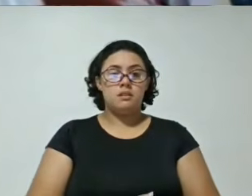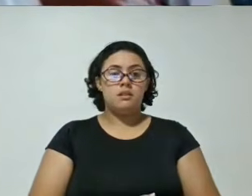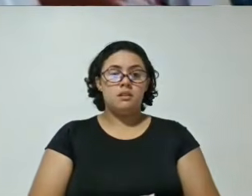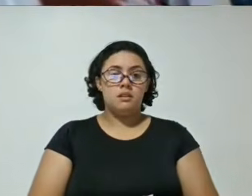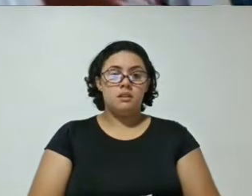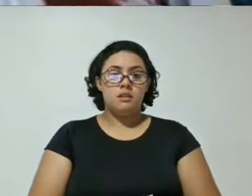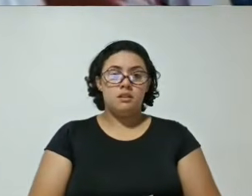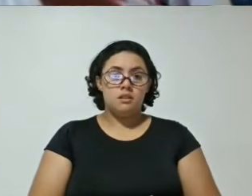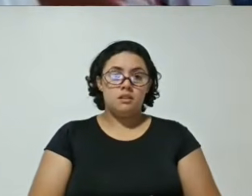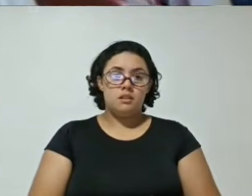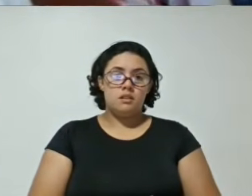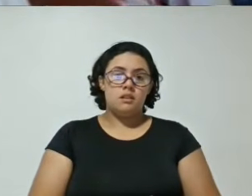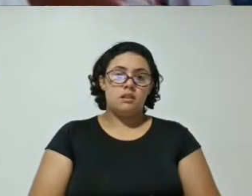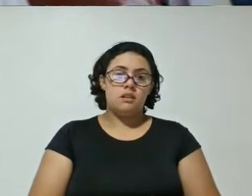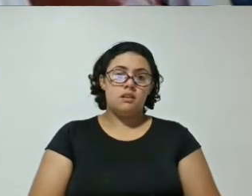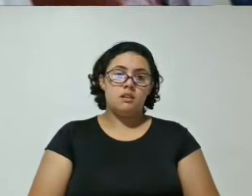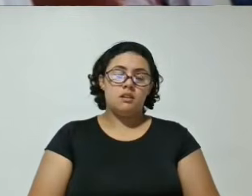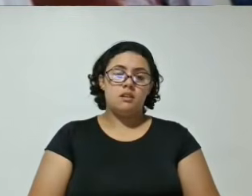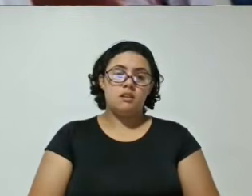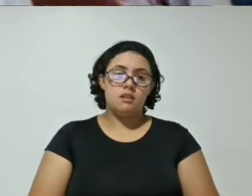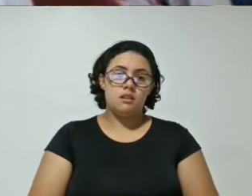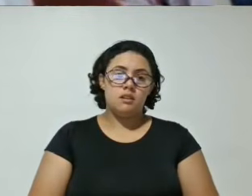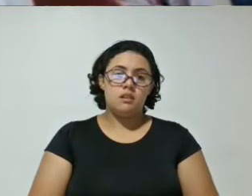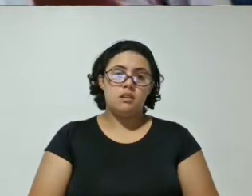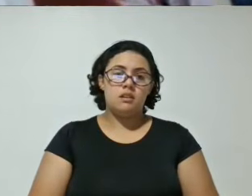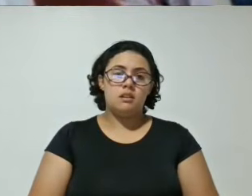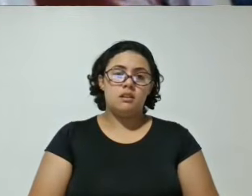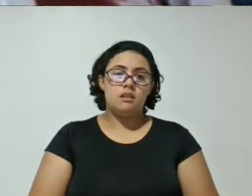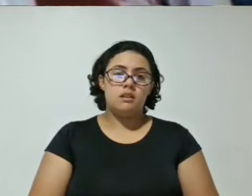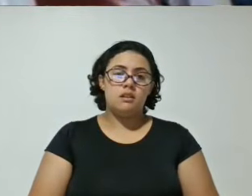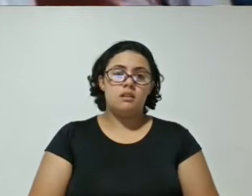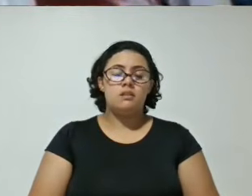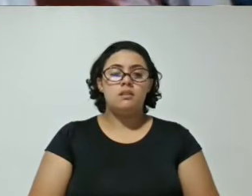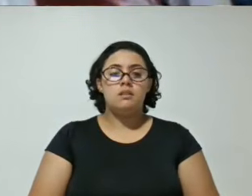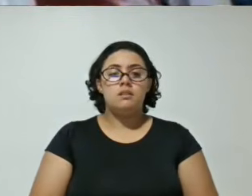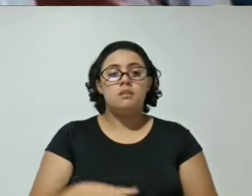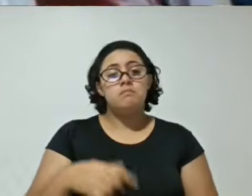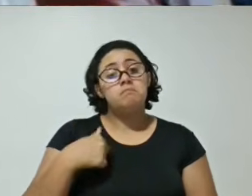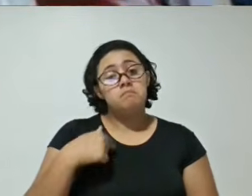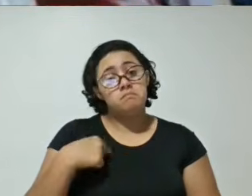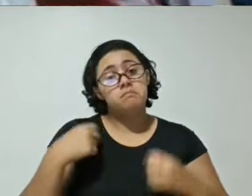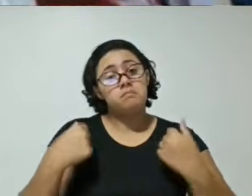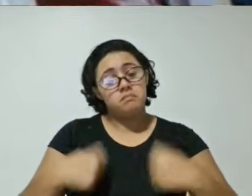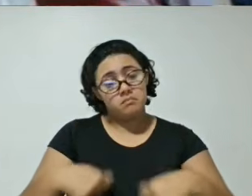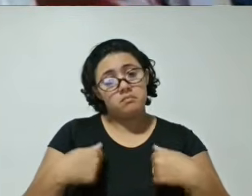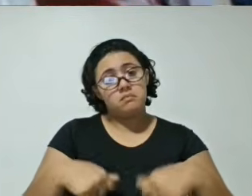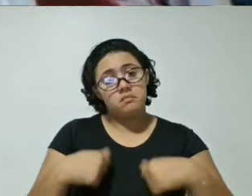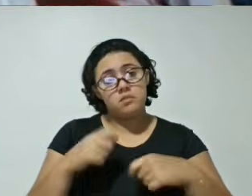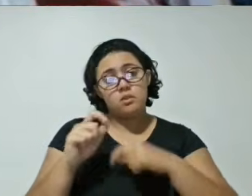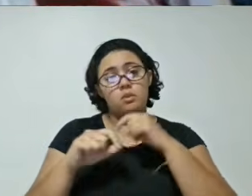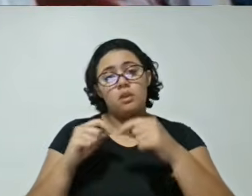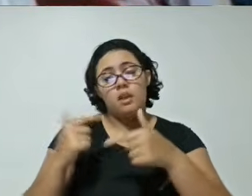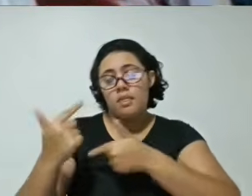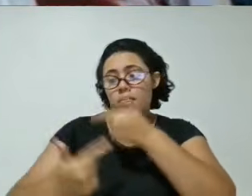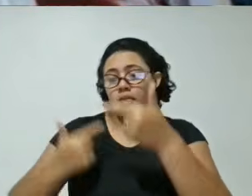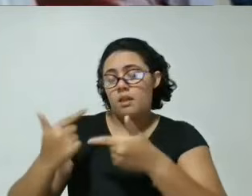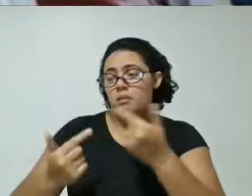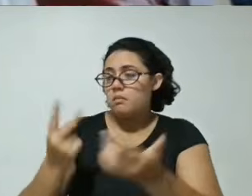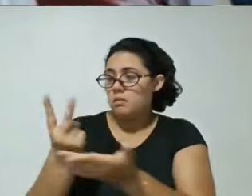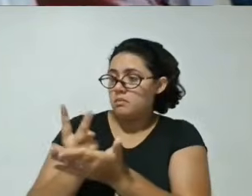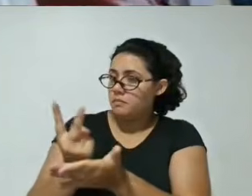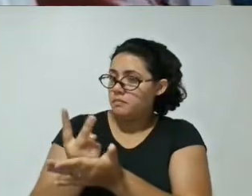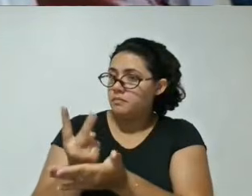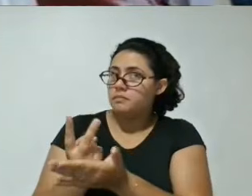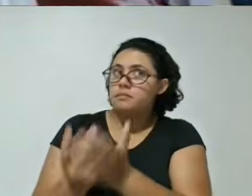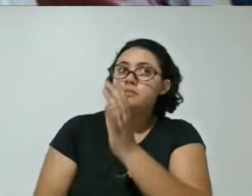Grace, a gente tem que, nesse momento eu tive que me desdobrar, assim, né? Eu tive que manter o trabalho de produtor com todas as atribuições